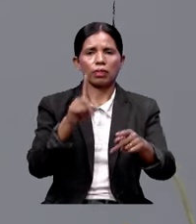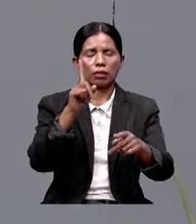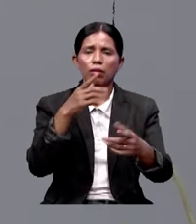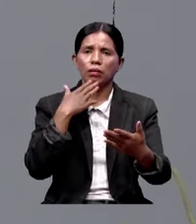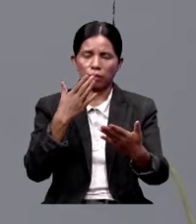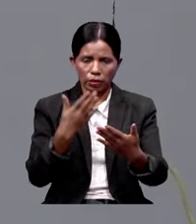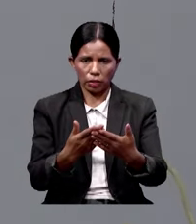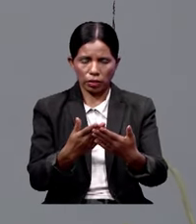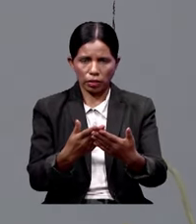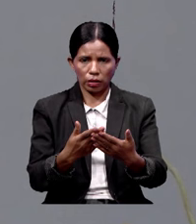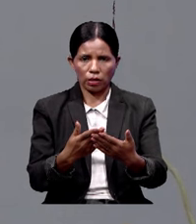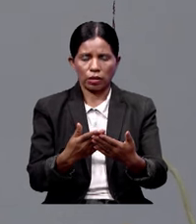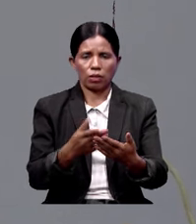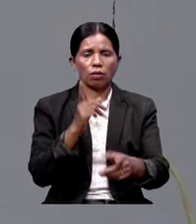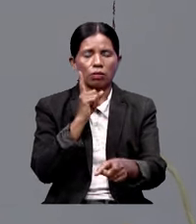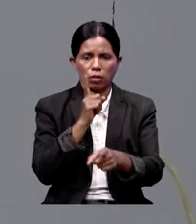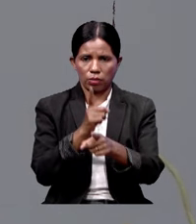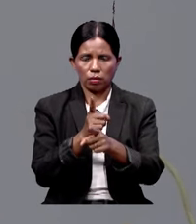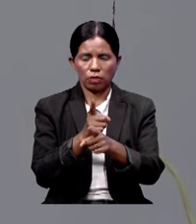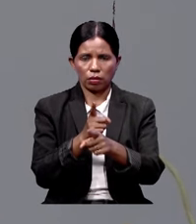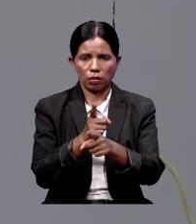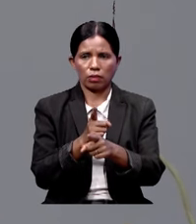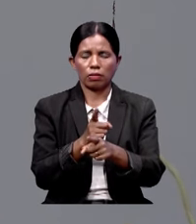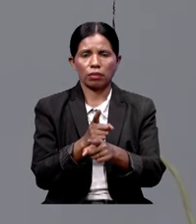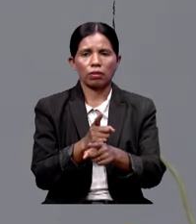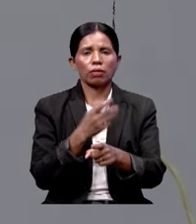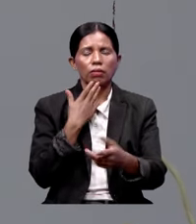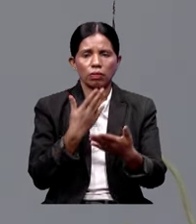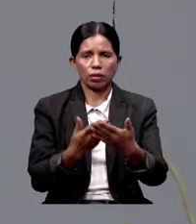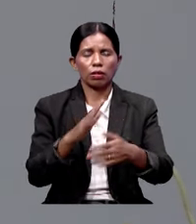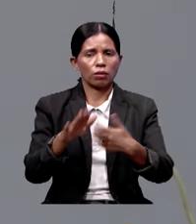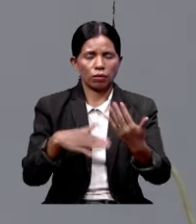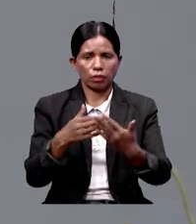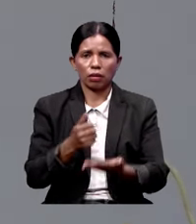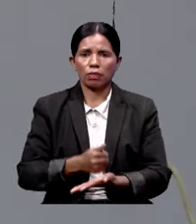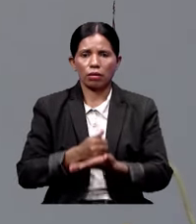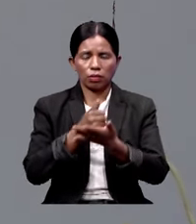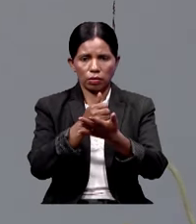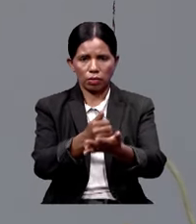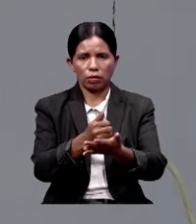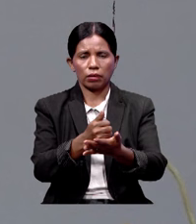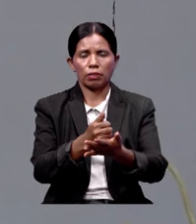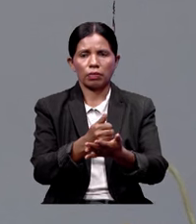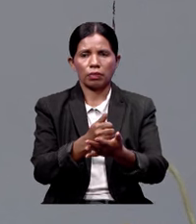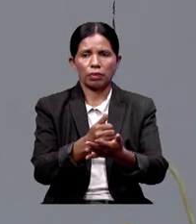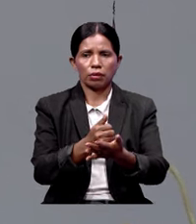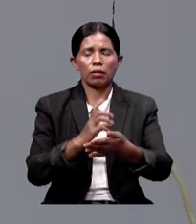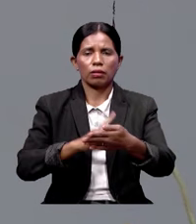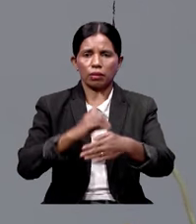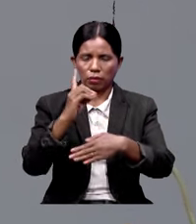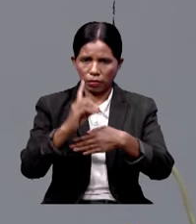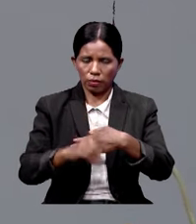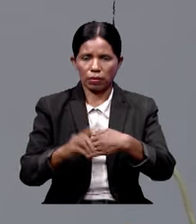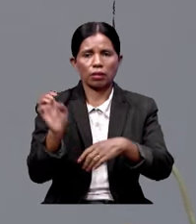efetivo, eficiente, não equitativo, onde ele apoia esse de